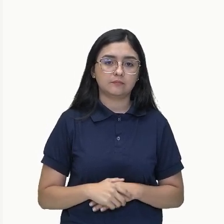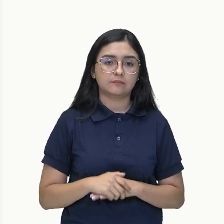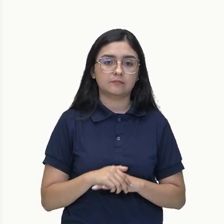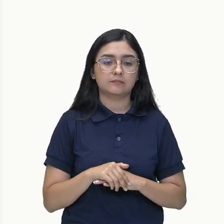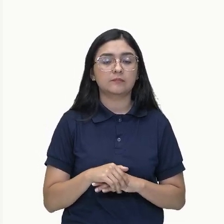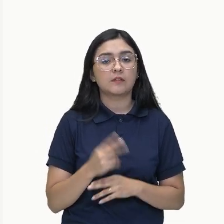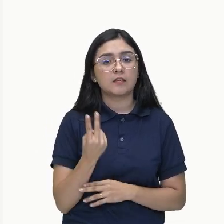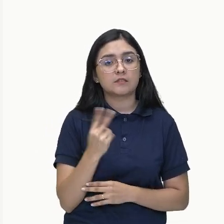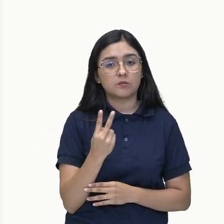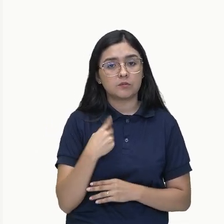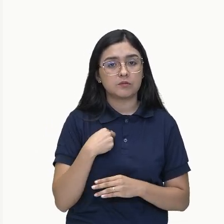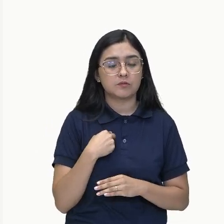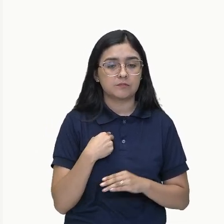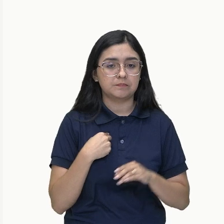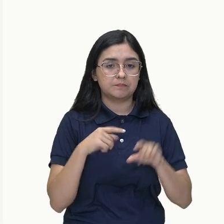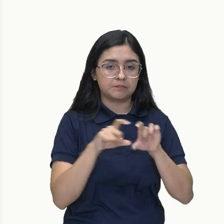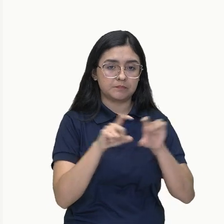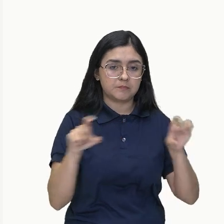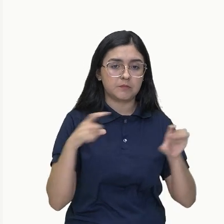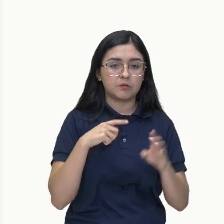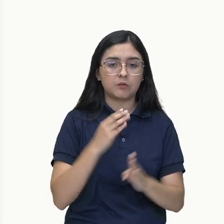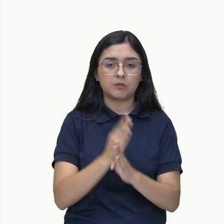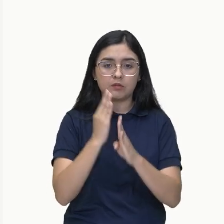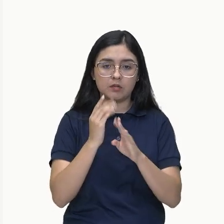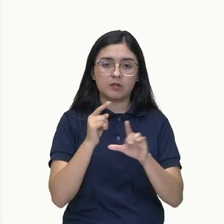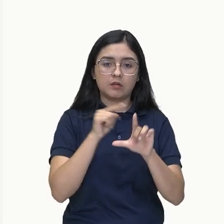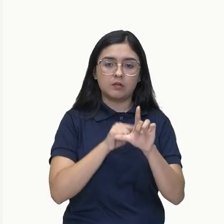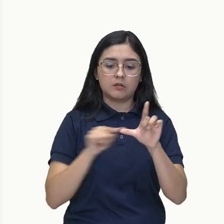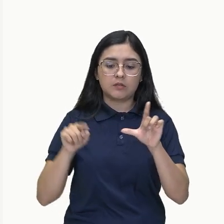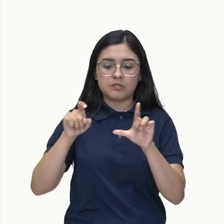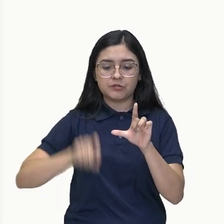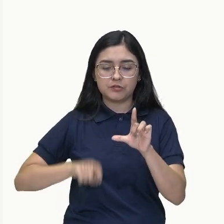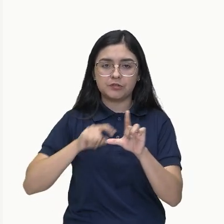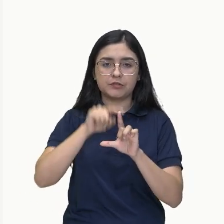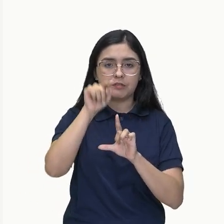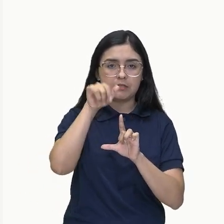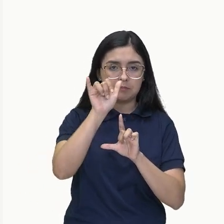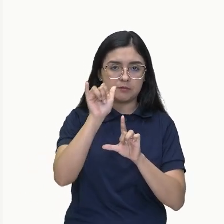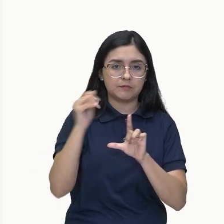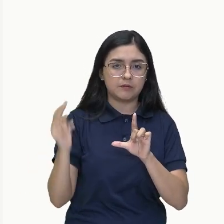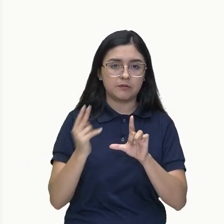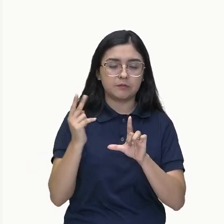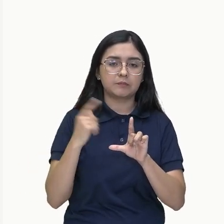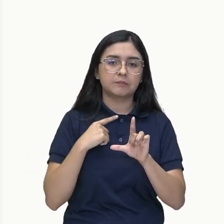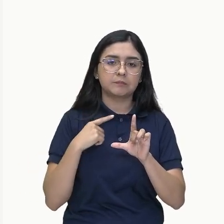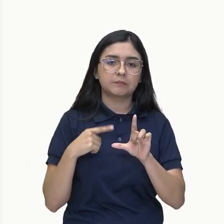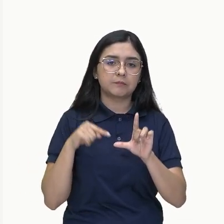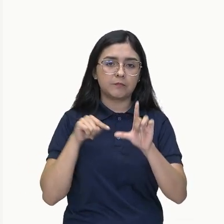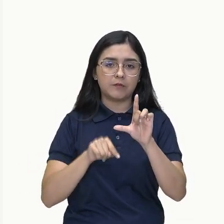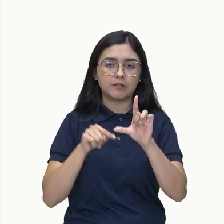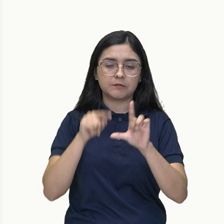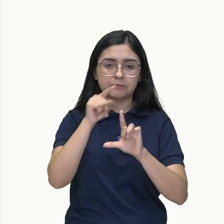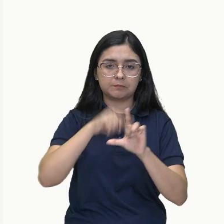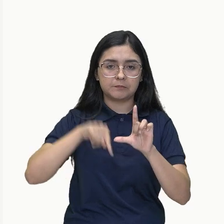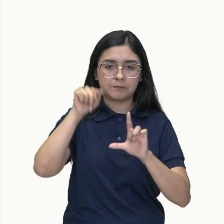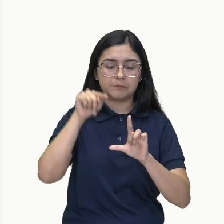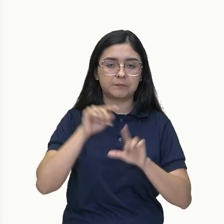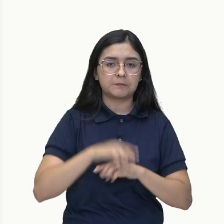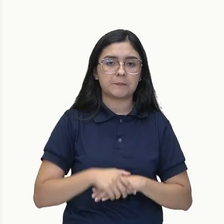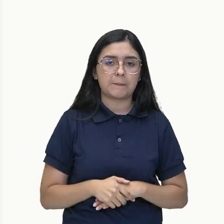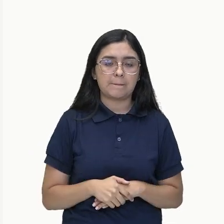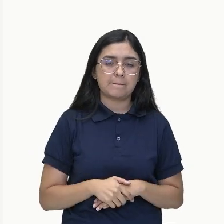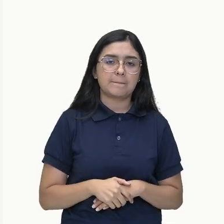duas equações para a gente encontrar a coordenada x e a coordenada y do vértice ali da minha